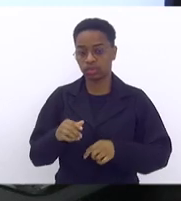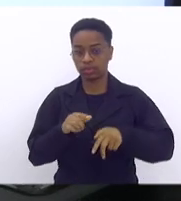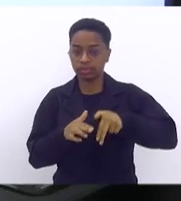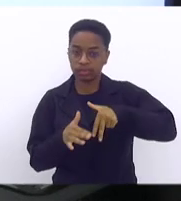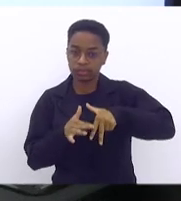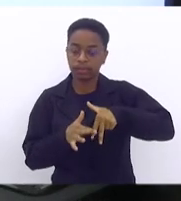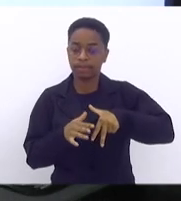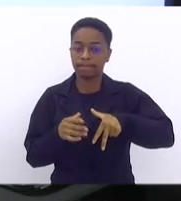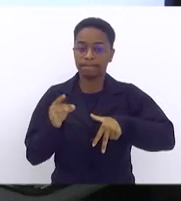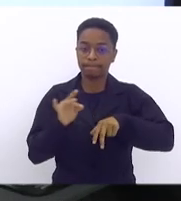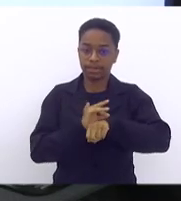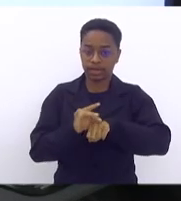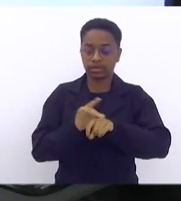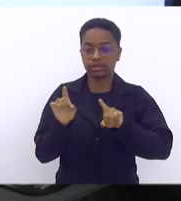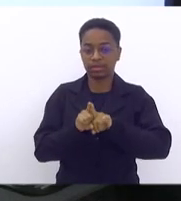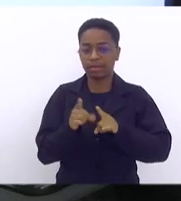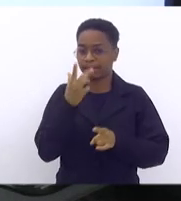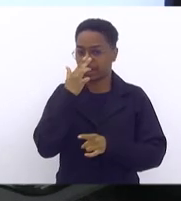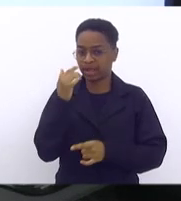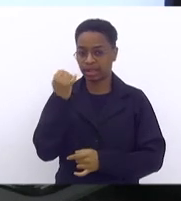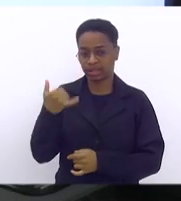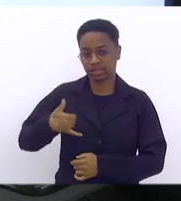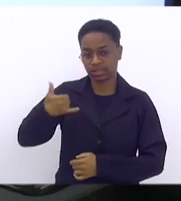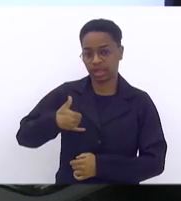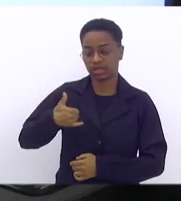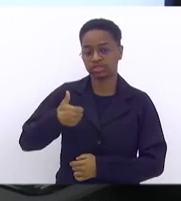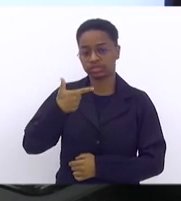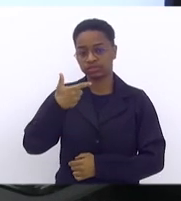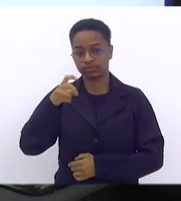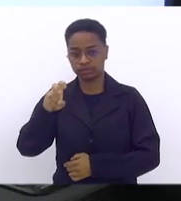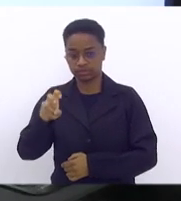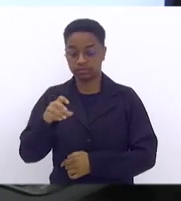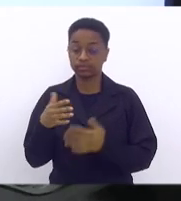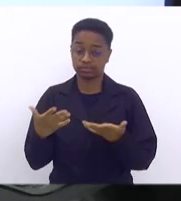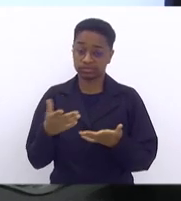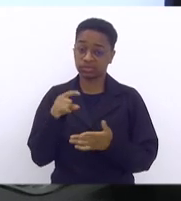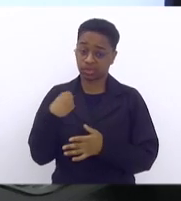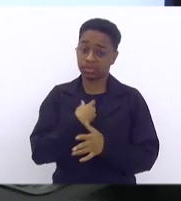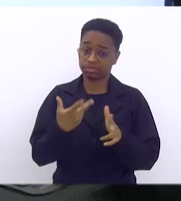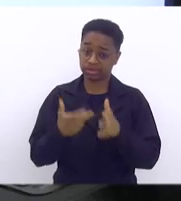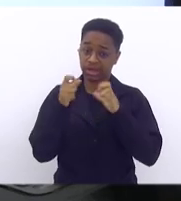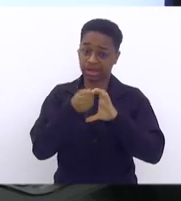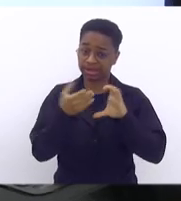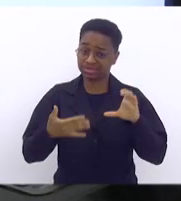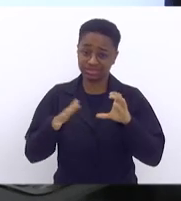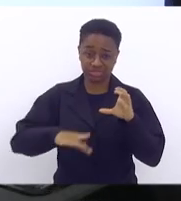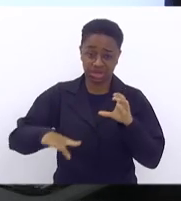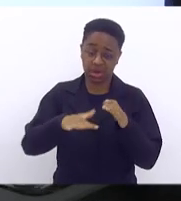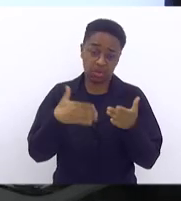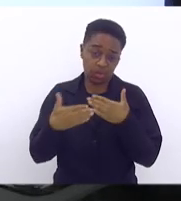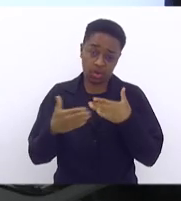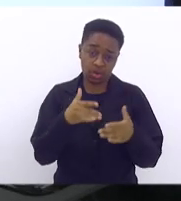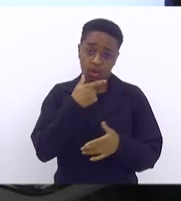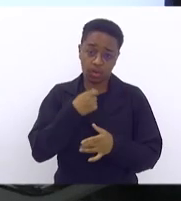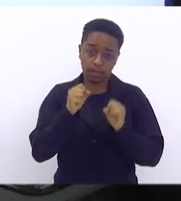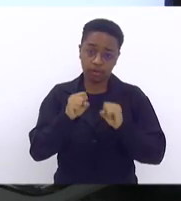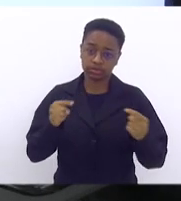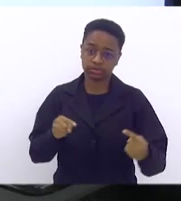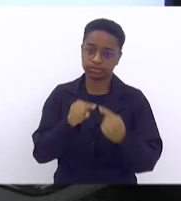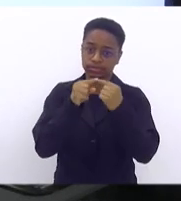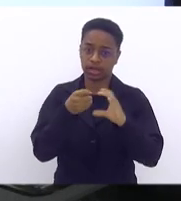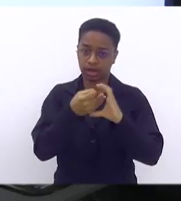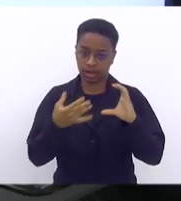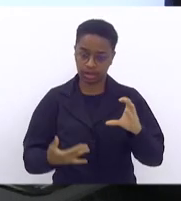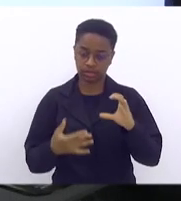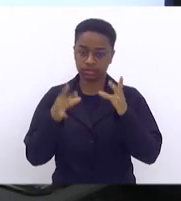aparente de 25 anos. Né? A gente pode ver que são características genéricas, assim, né? Muitos homens poderiam se encaixar nessa característica. Há